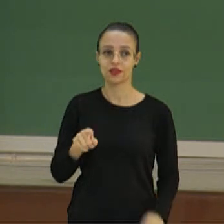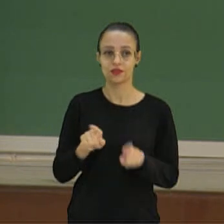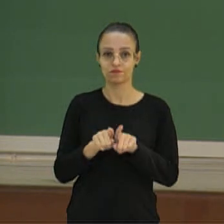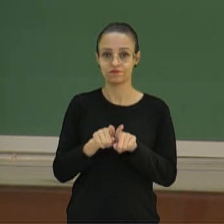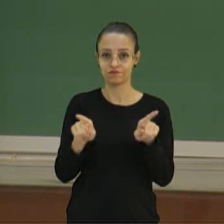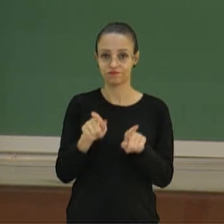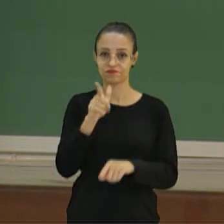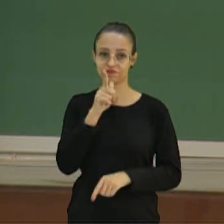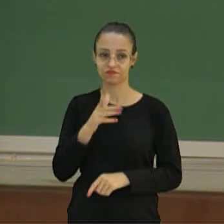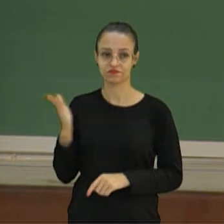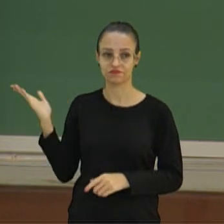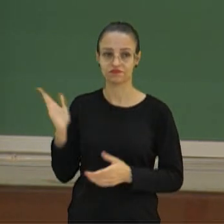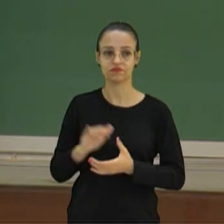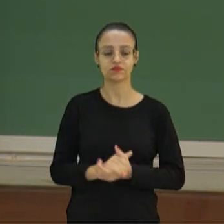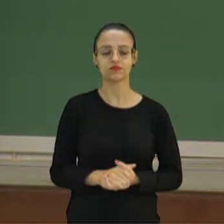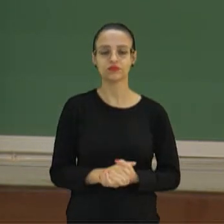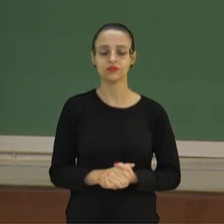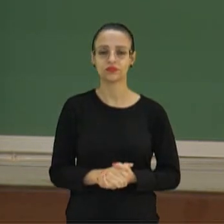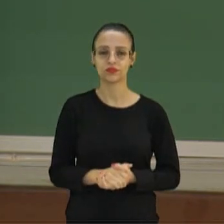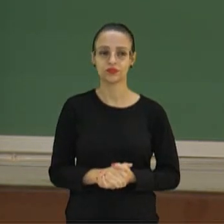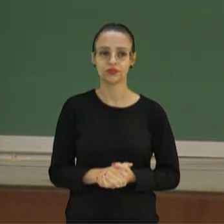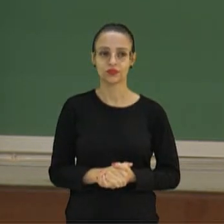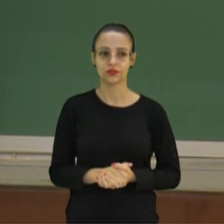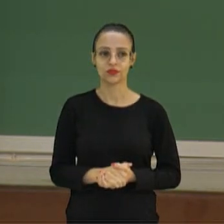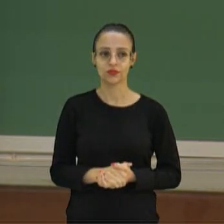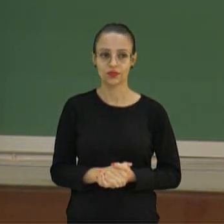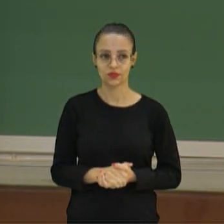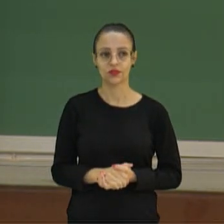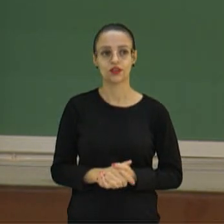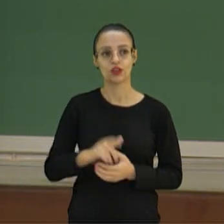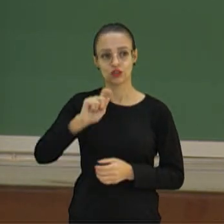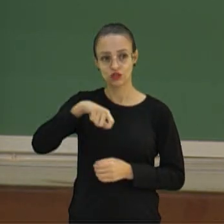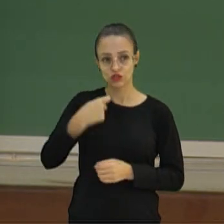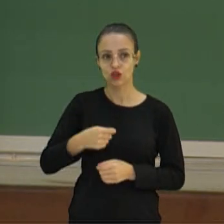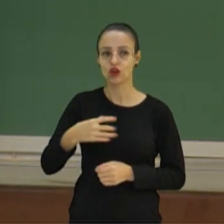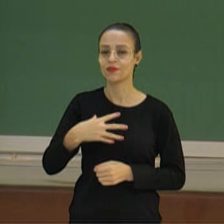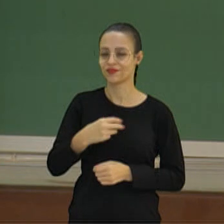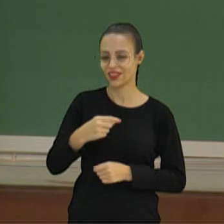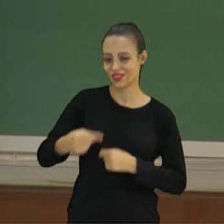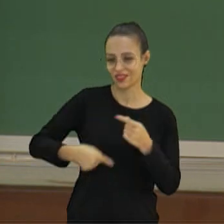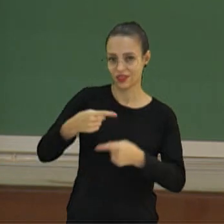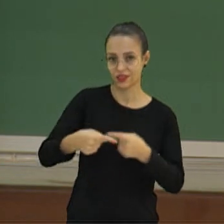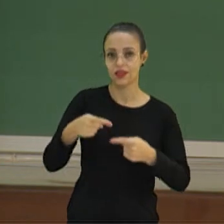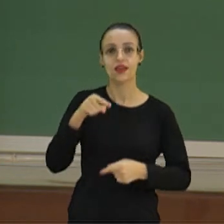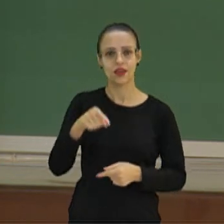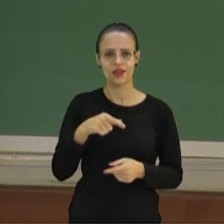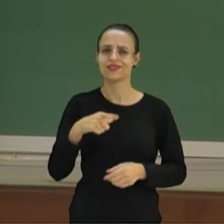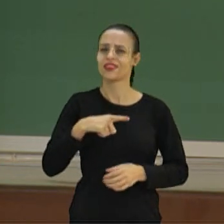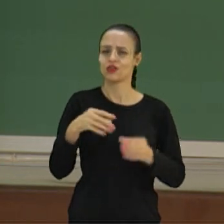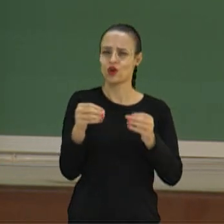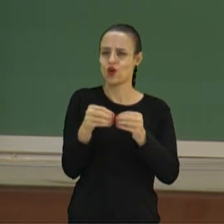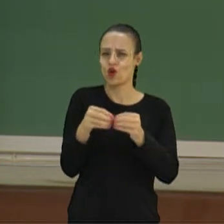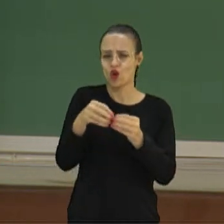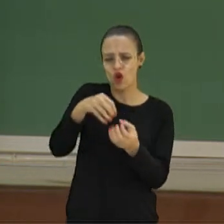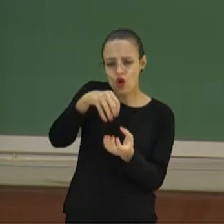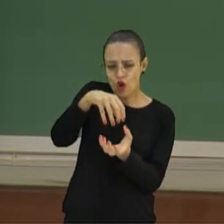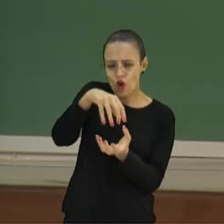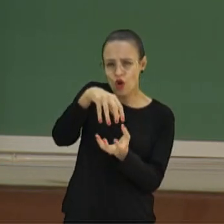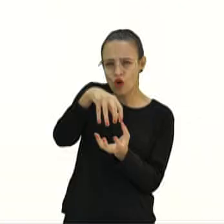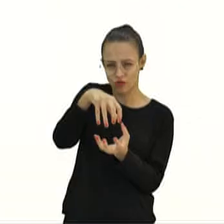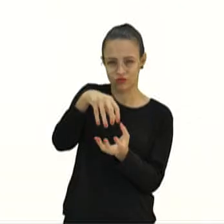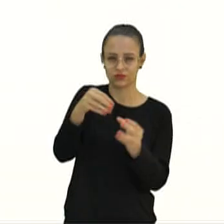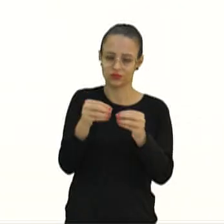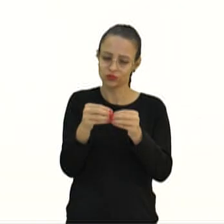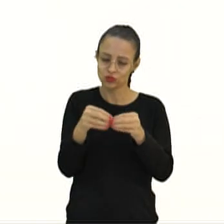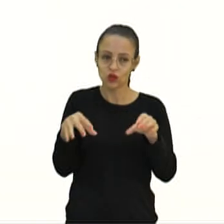Olha que legal. Quando a gente fala da reprodução deles, a gente falou que eles são ovíparos. Então esses animais, eles têm